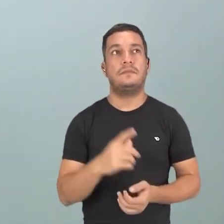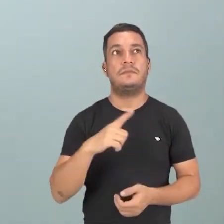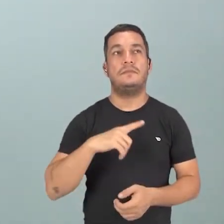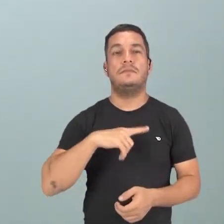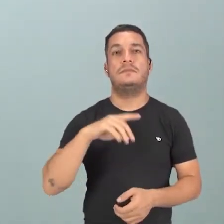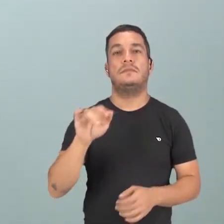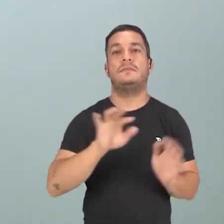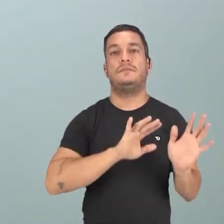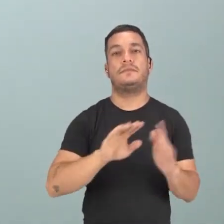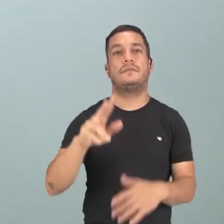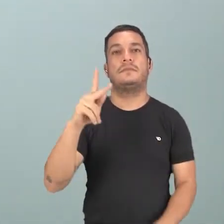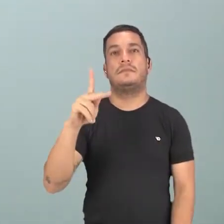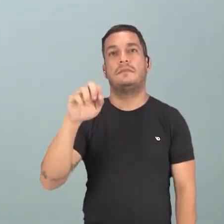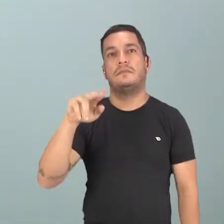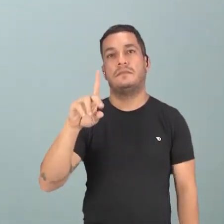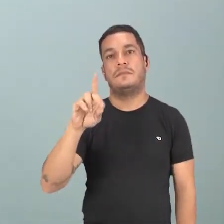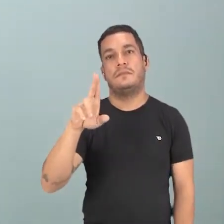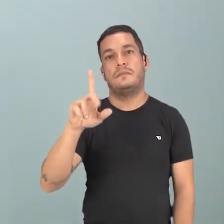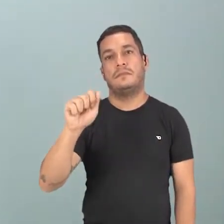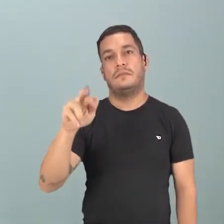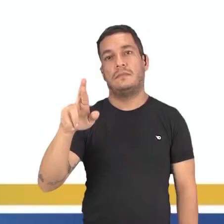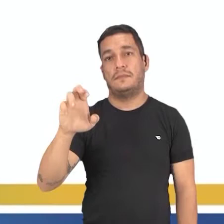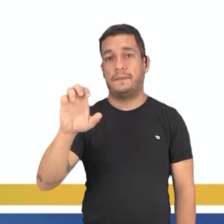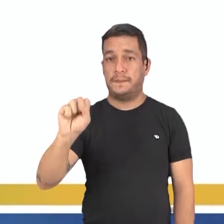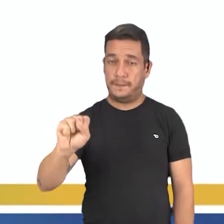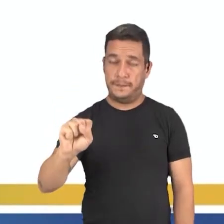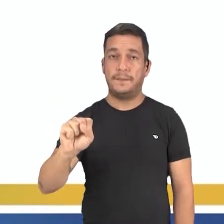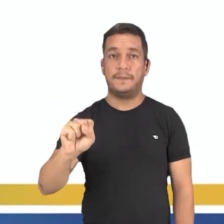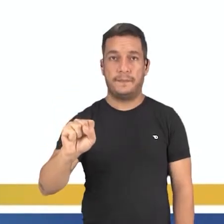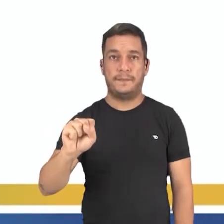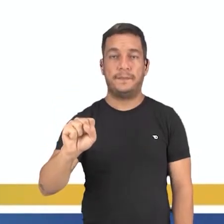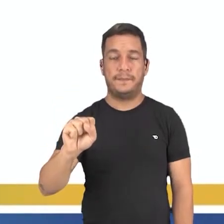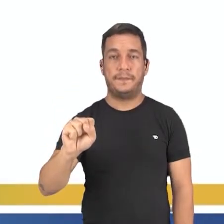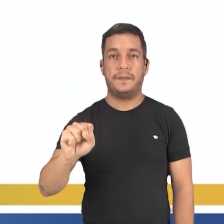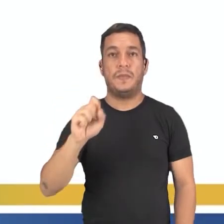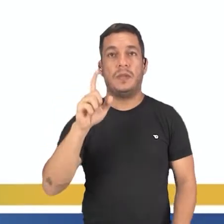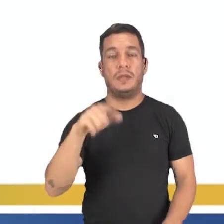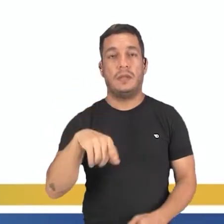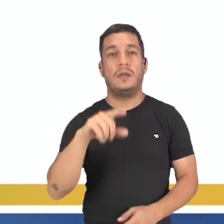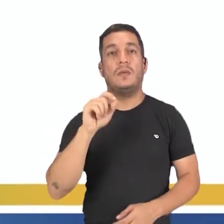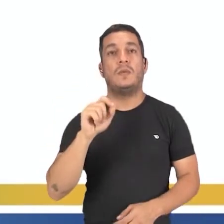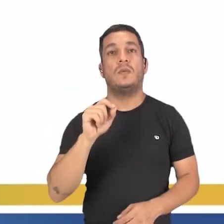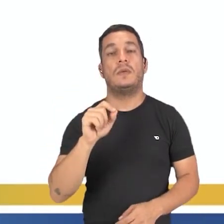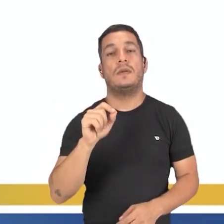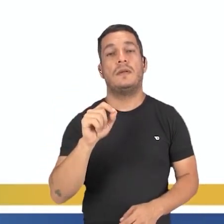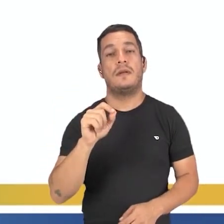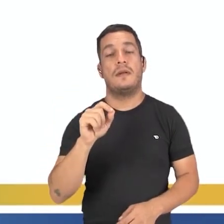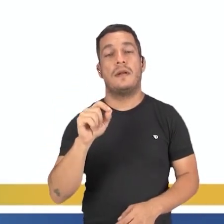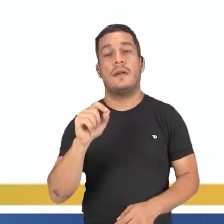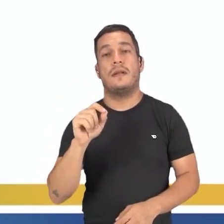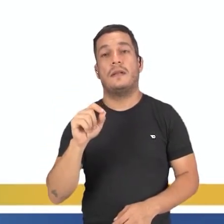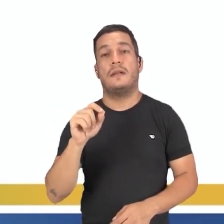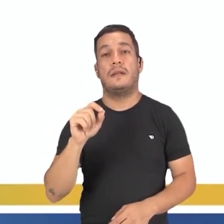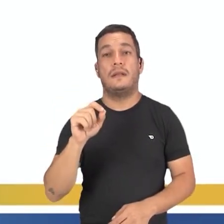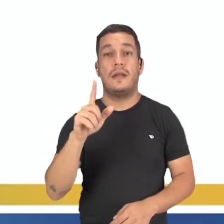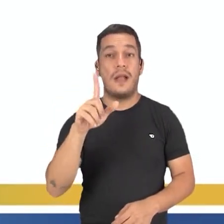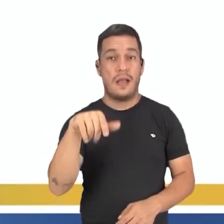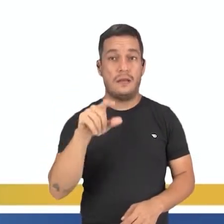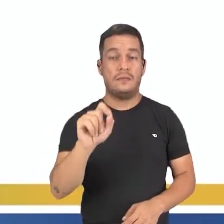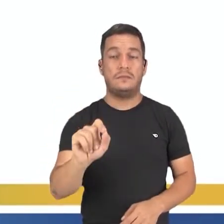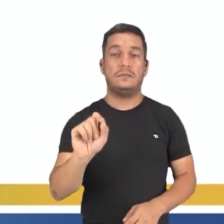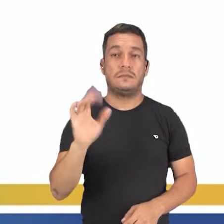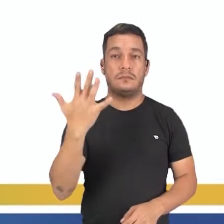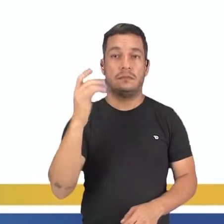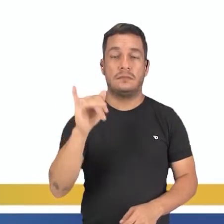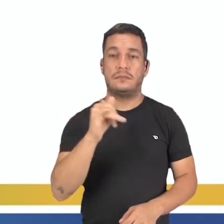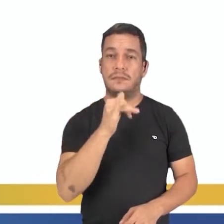as migrações pendulares. Além dos tipos de migrações mencionadas, existem também as pendulares. Esses fenômenos